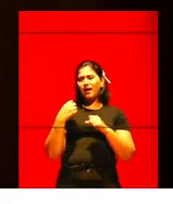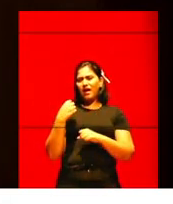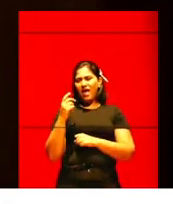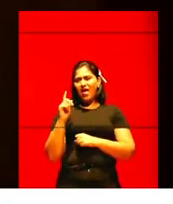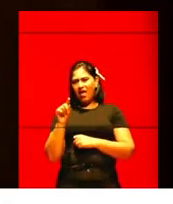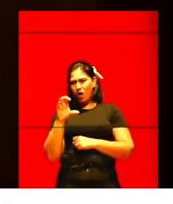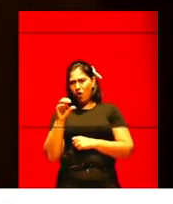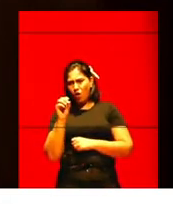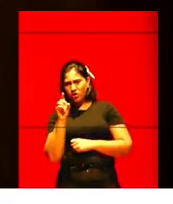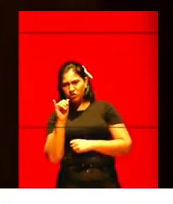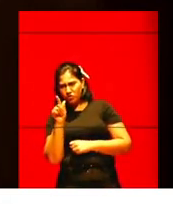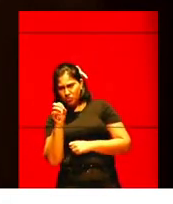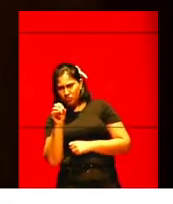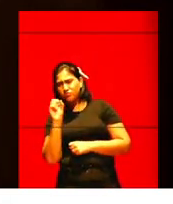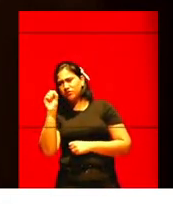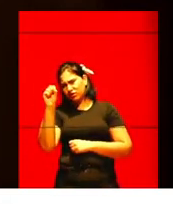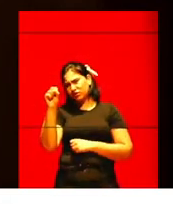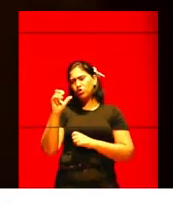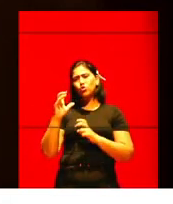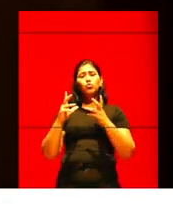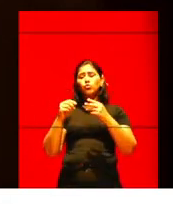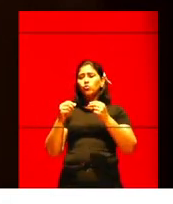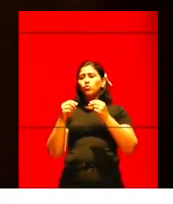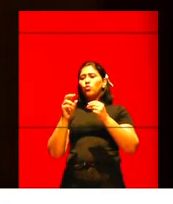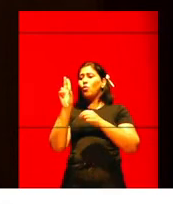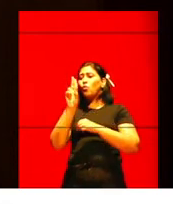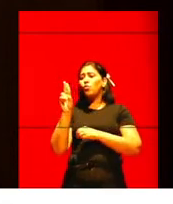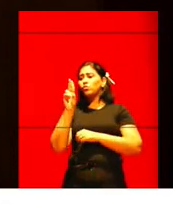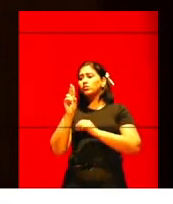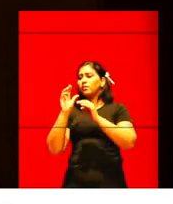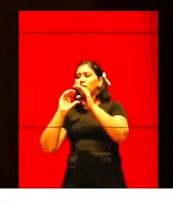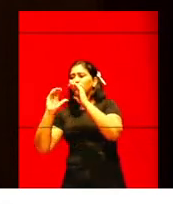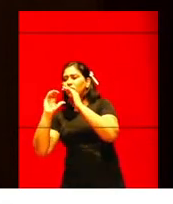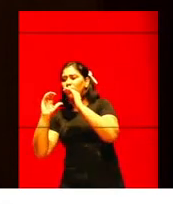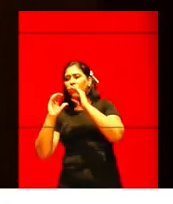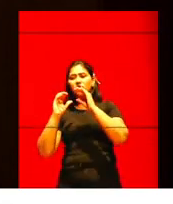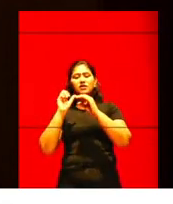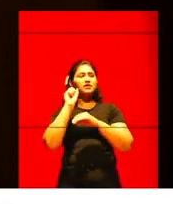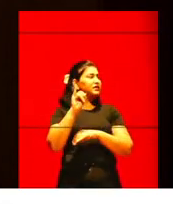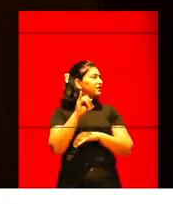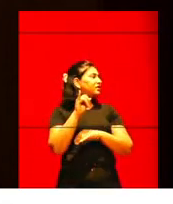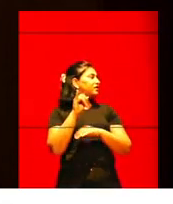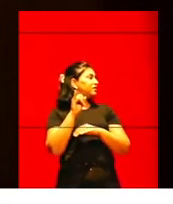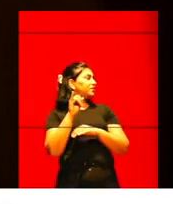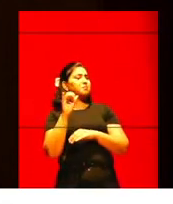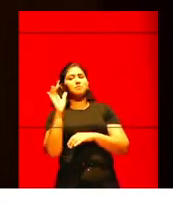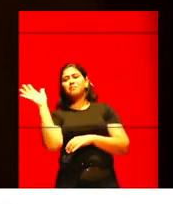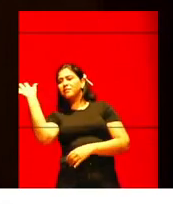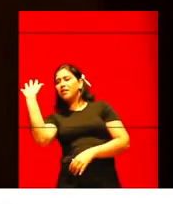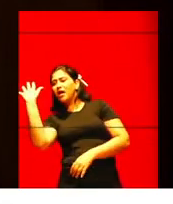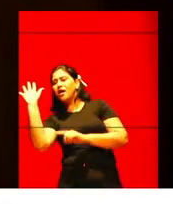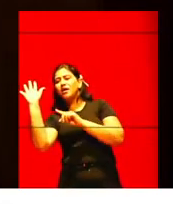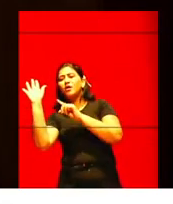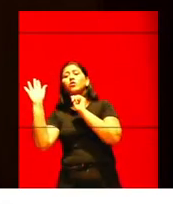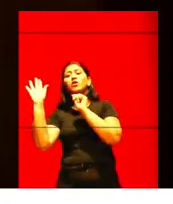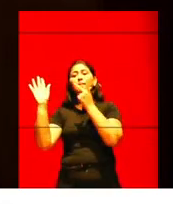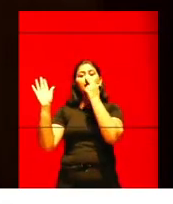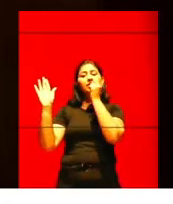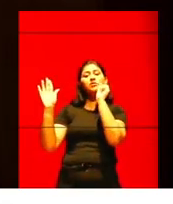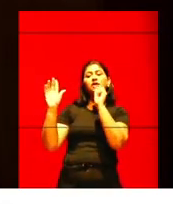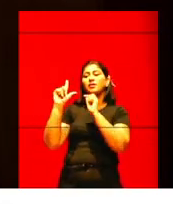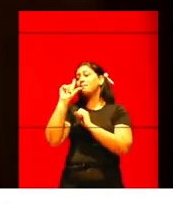usamos para nos comunicar. Código é tudo aquilo que você usa para se comunicar. Se eu faço assim, ó. O que eu estou querendo